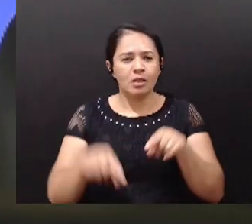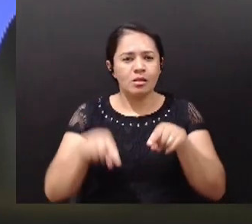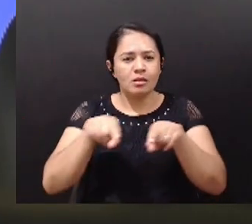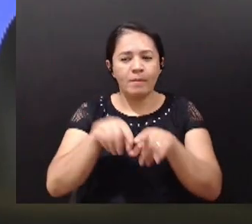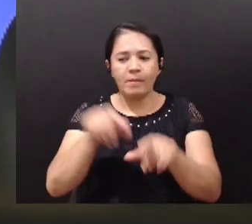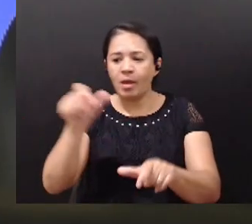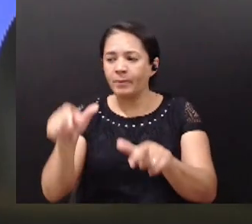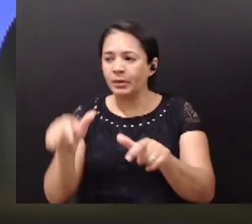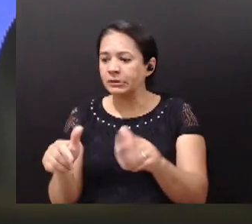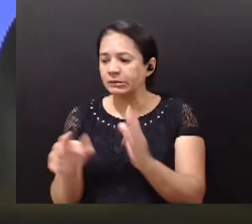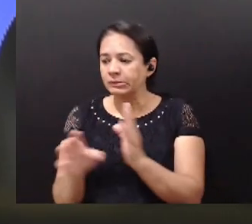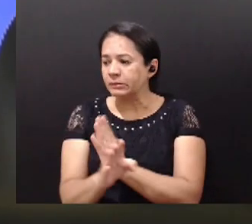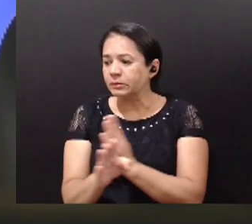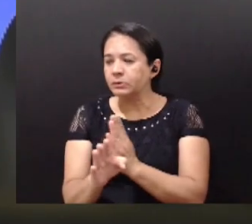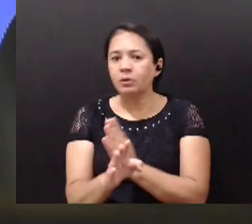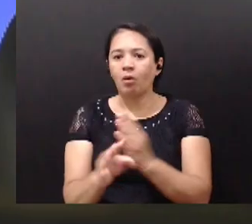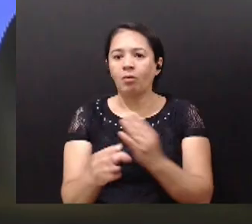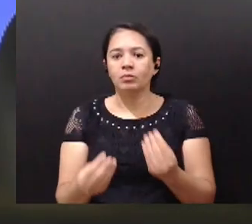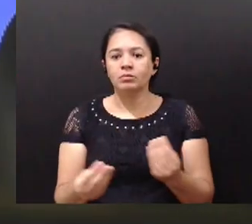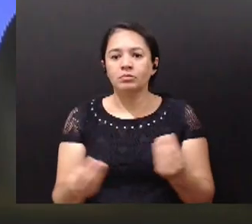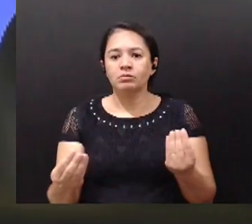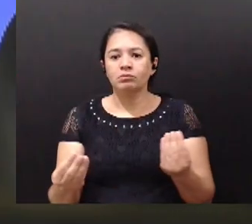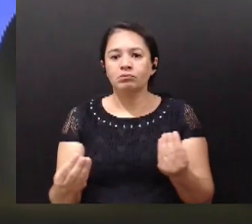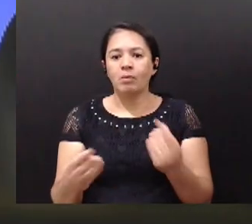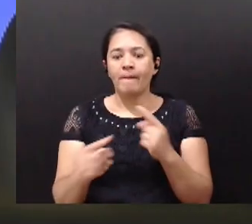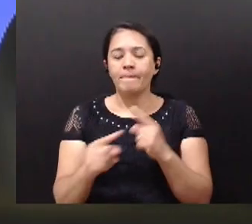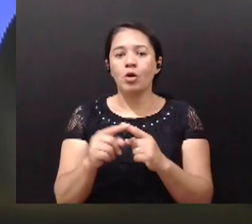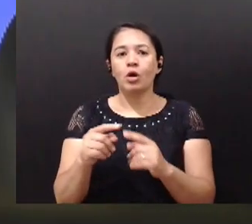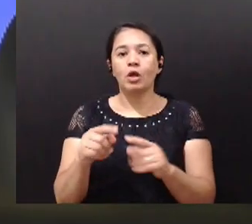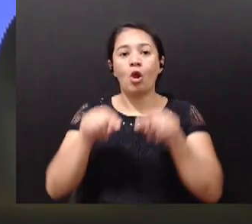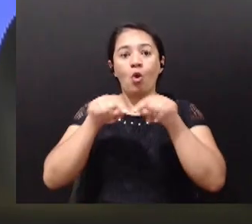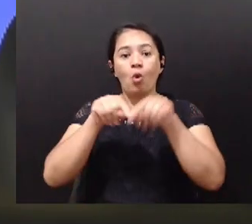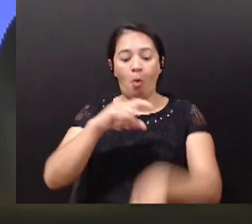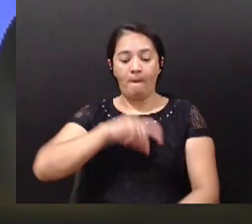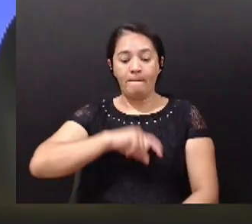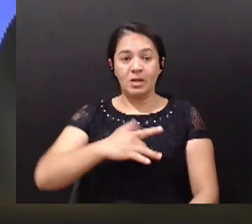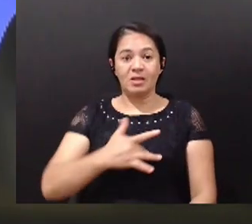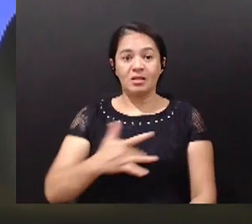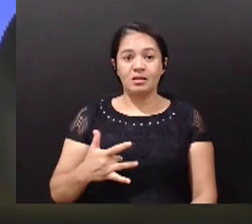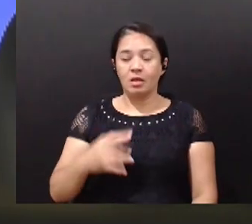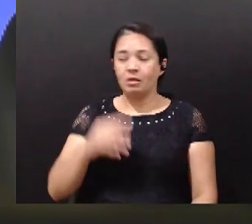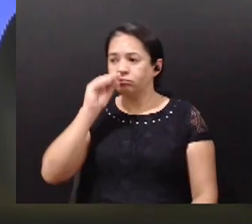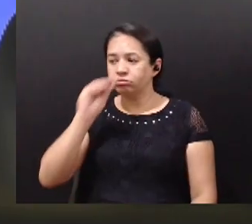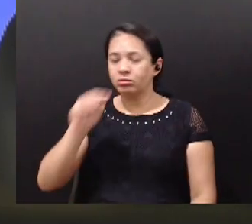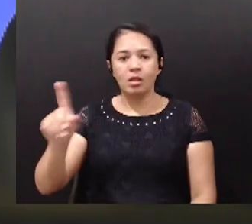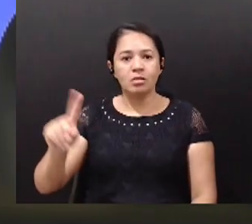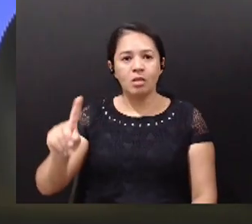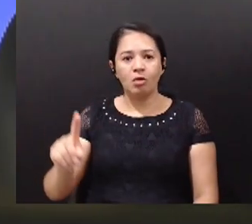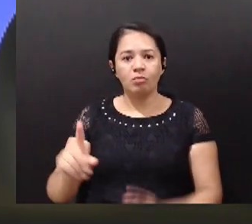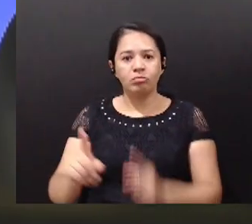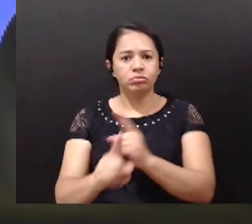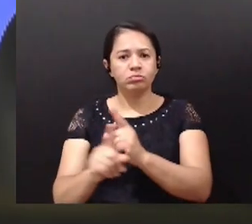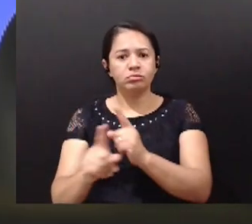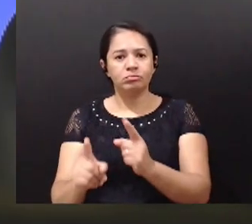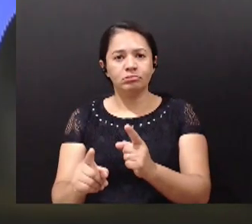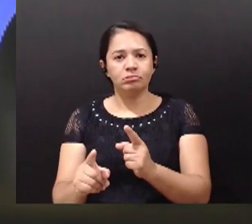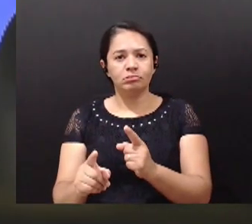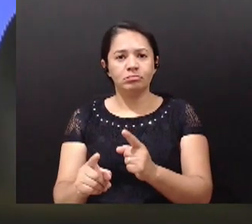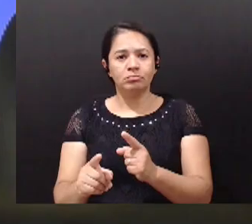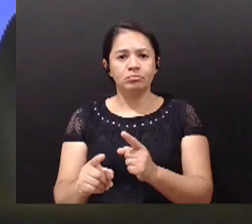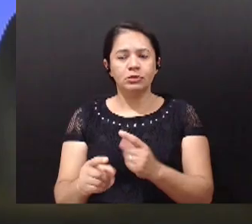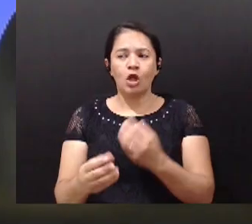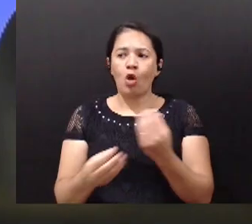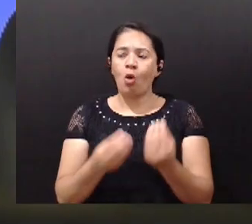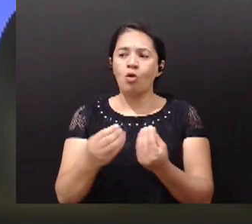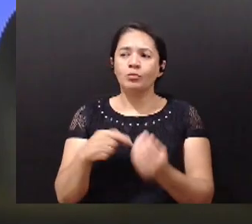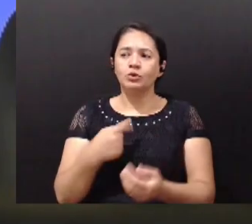perdidas quando o plano de saúde ele acaba recusando um atendimento. Doutor, por onde a gente deve